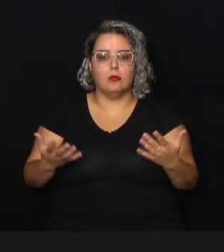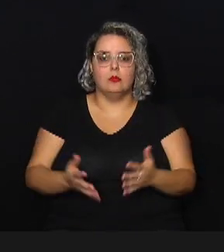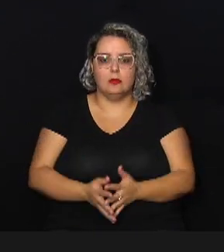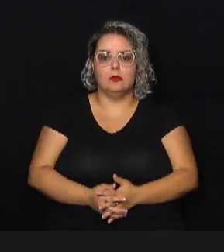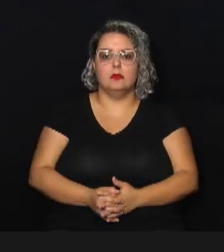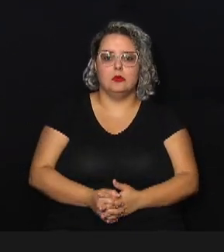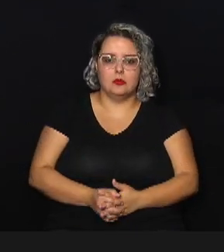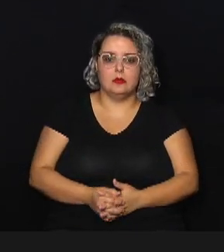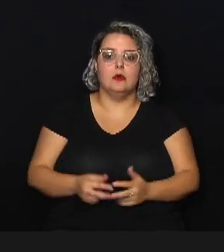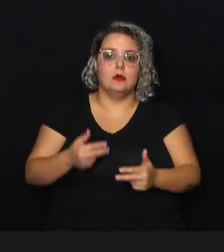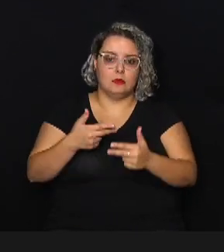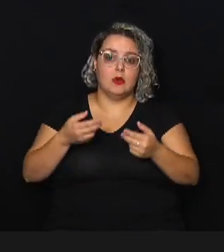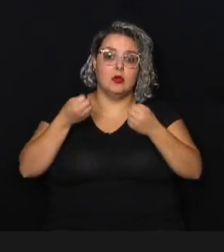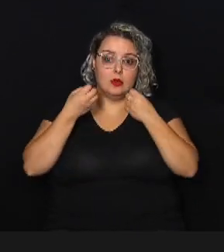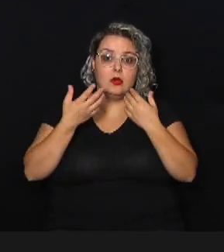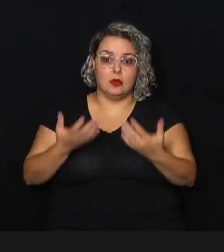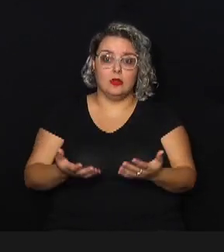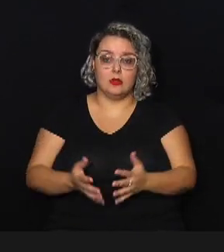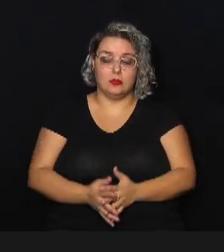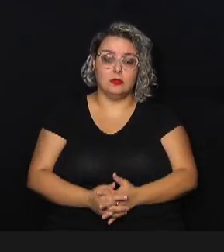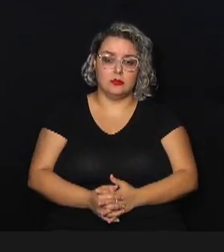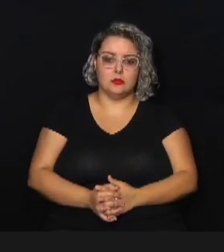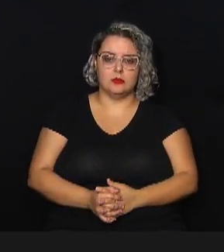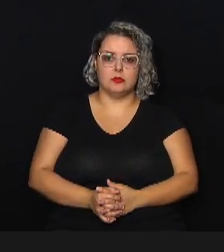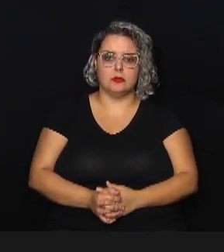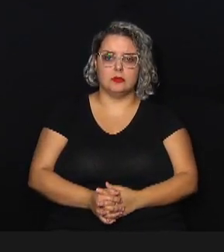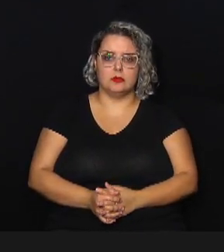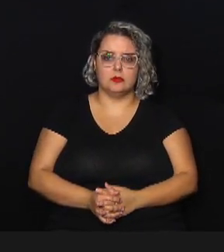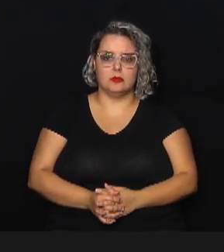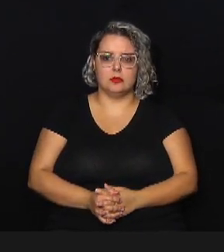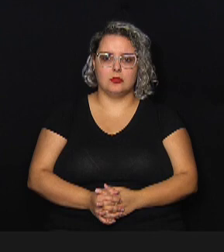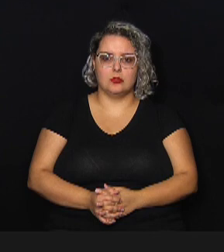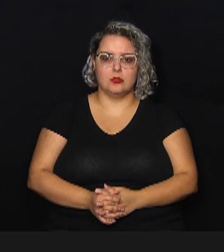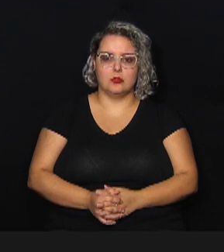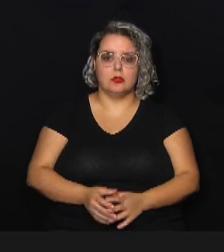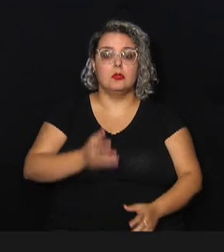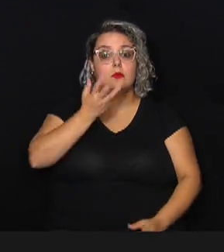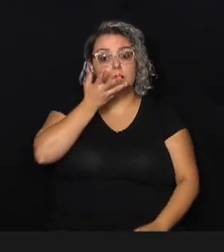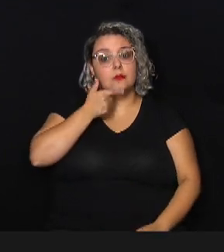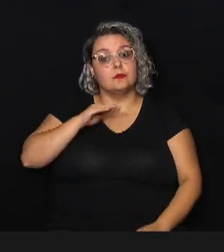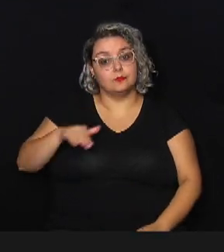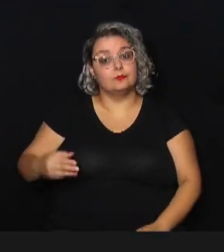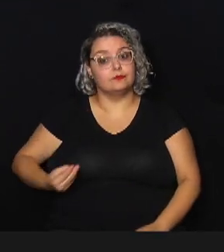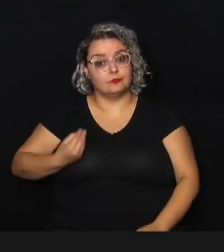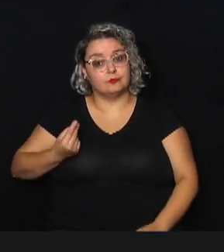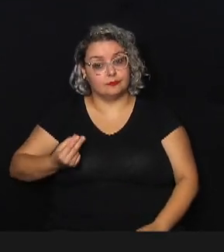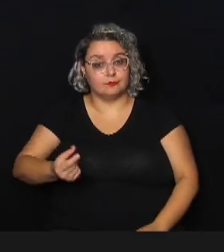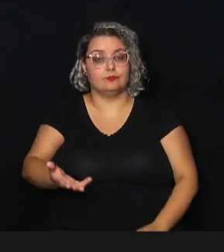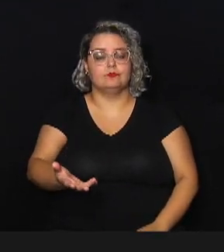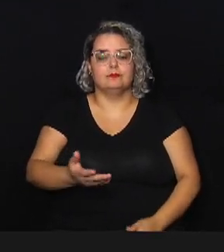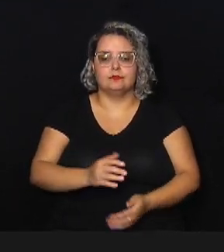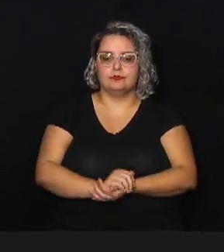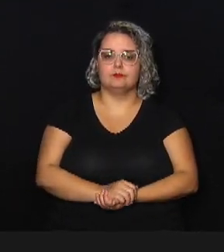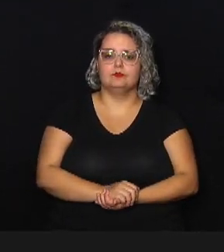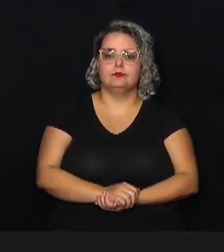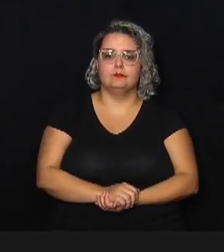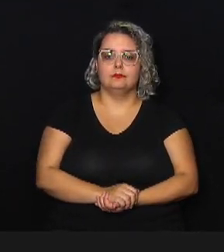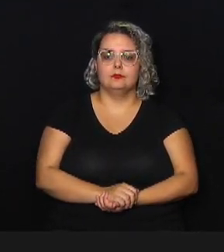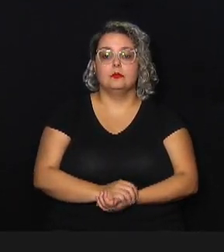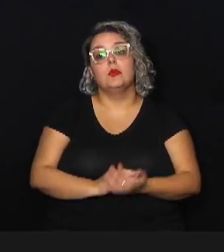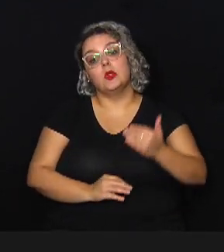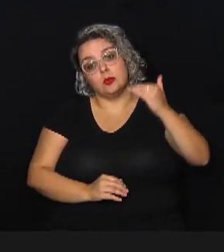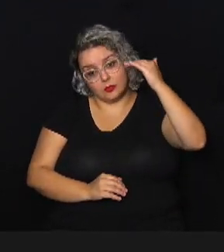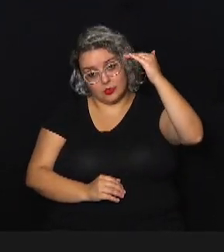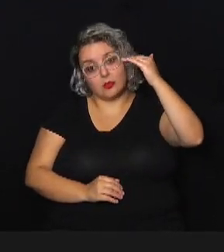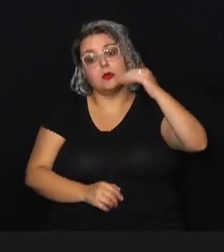coisa muito boa, porque enfim, é uma criança que tem toda uma vida pela frente. E o adulto